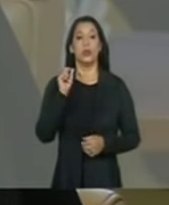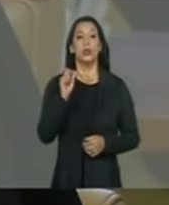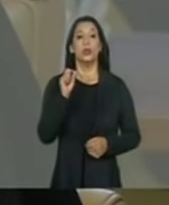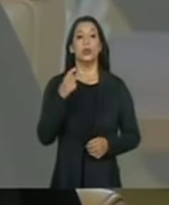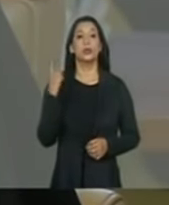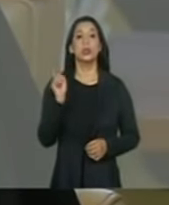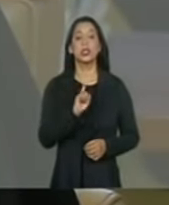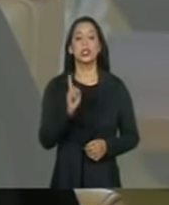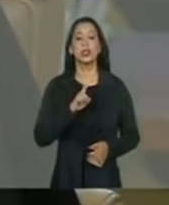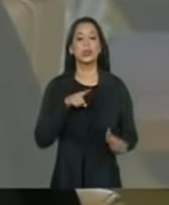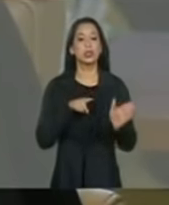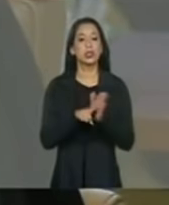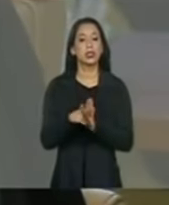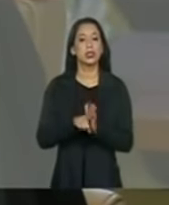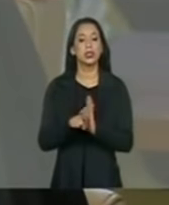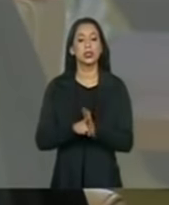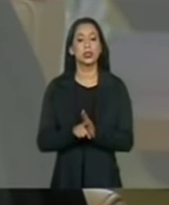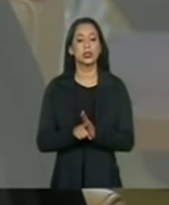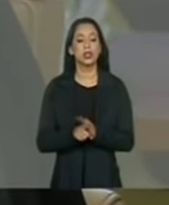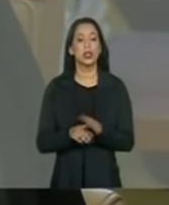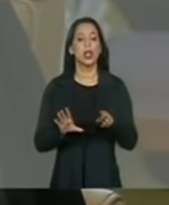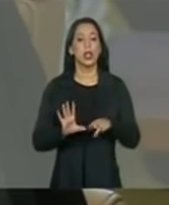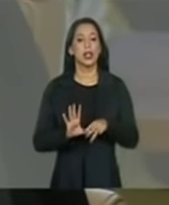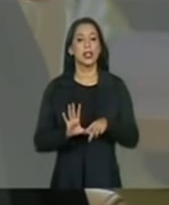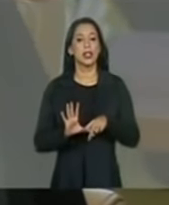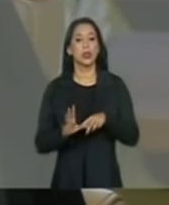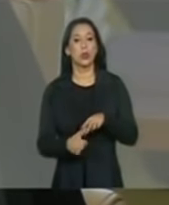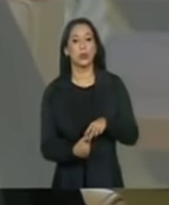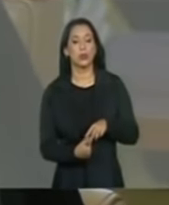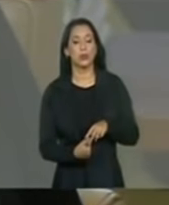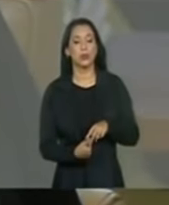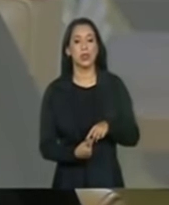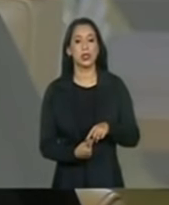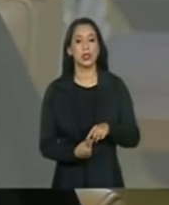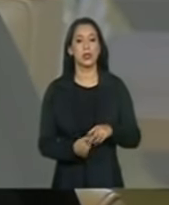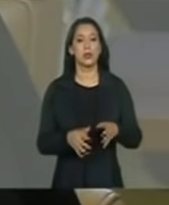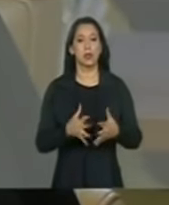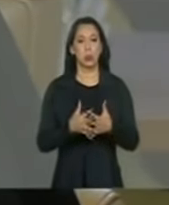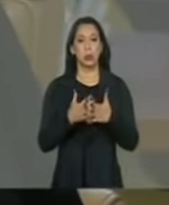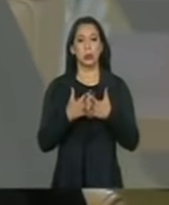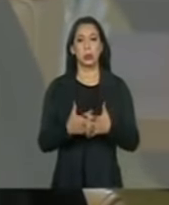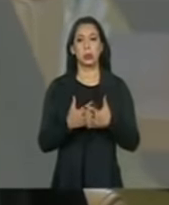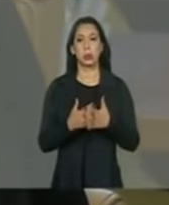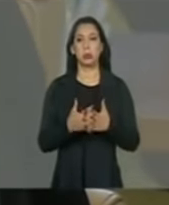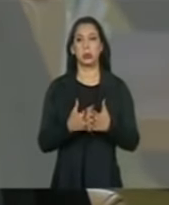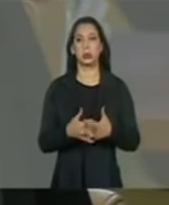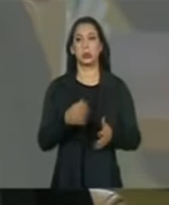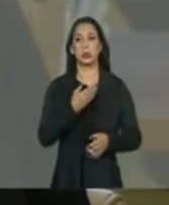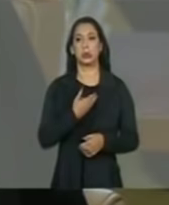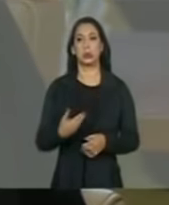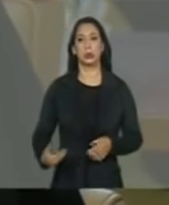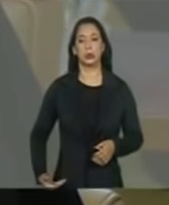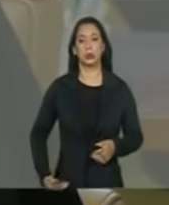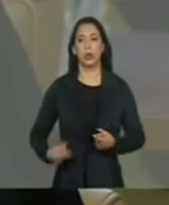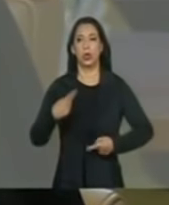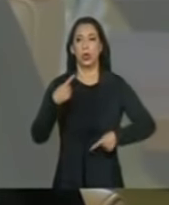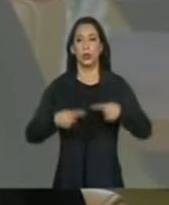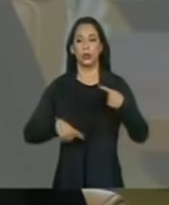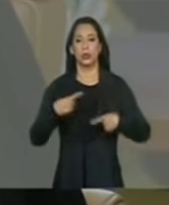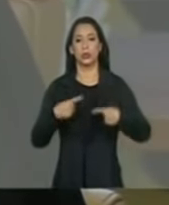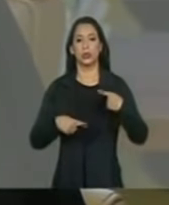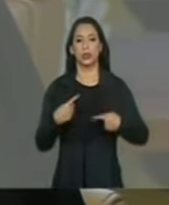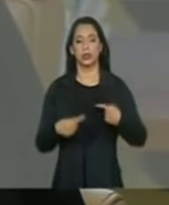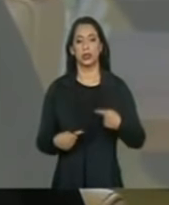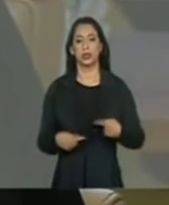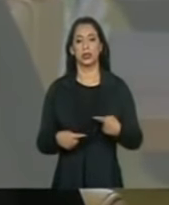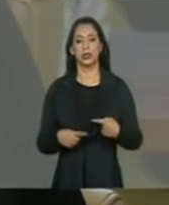presidente é que a corrupção de forma o sentido republicano da prática política afeta a integridade